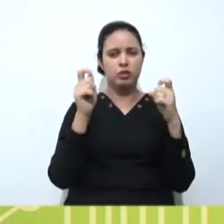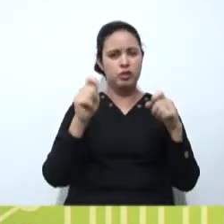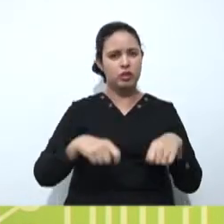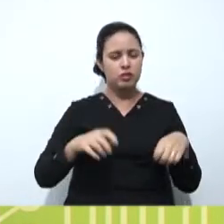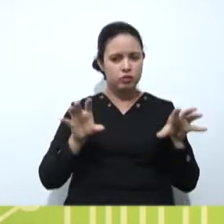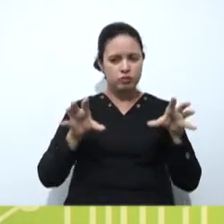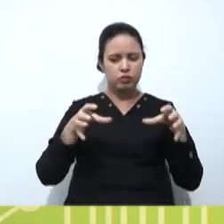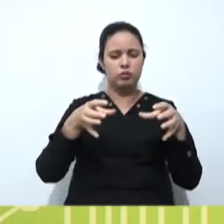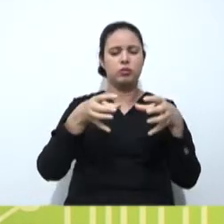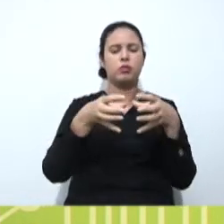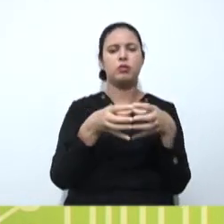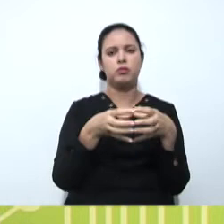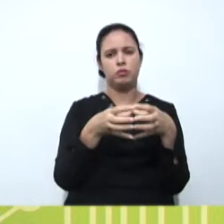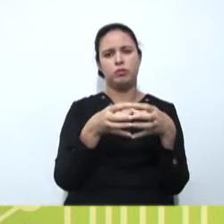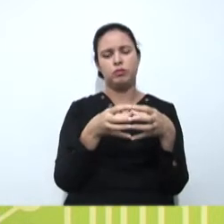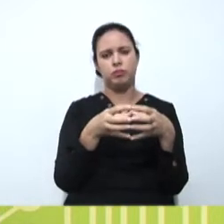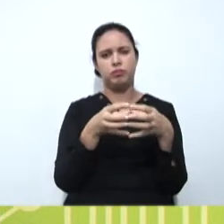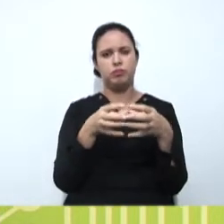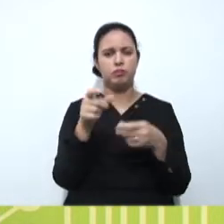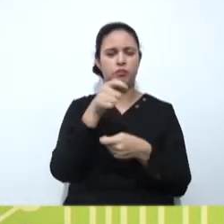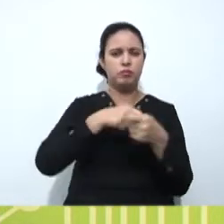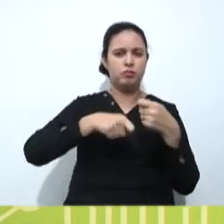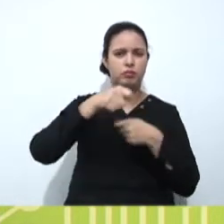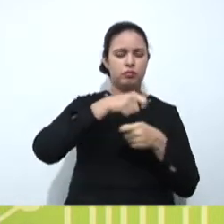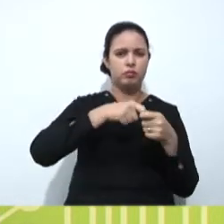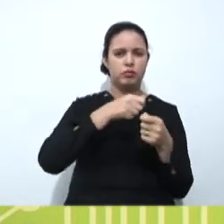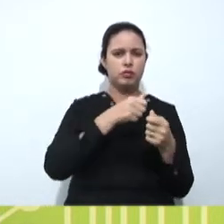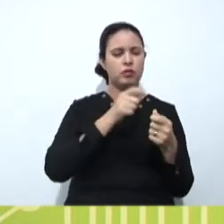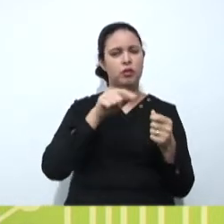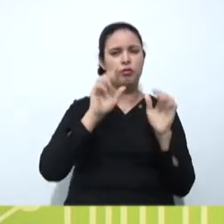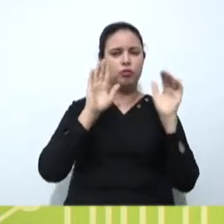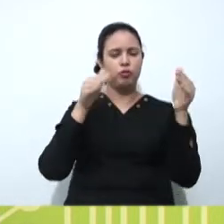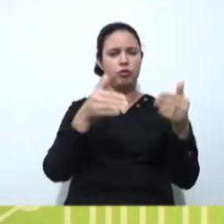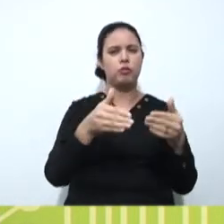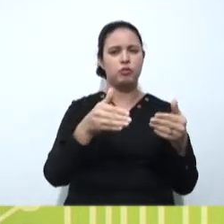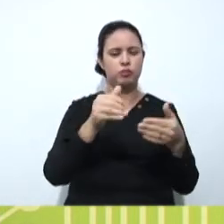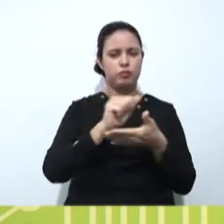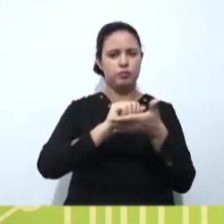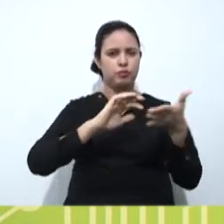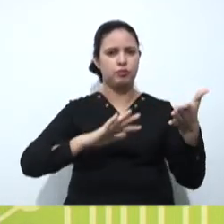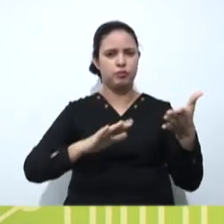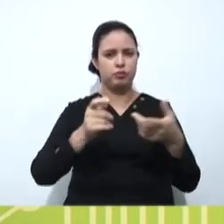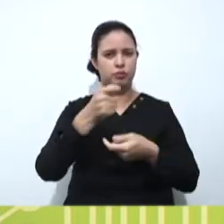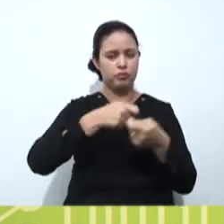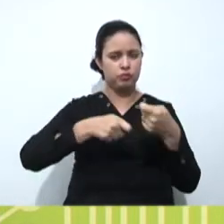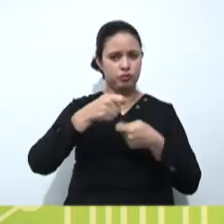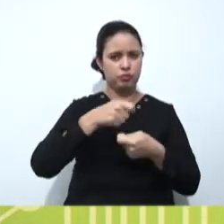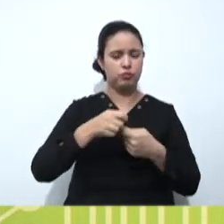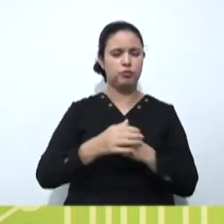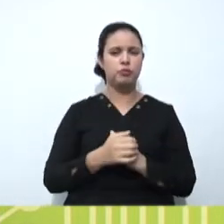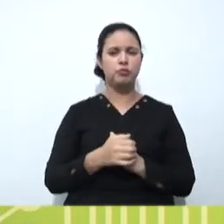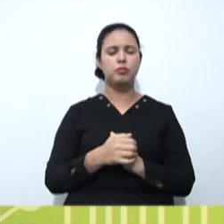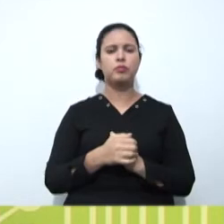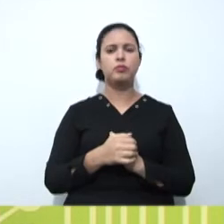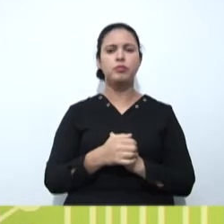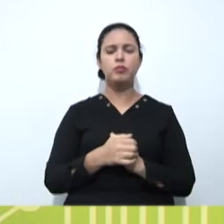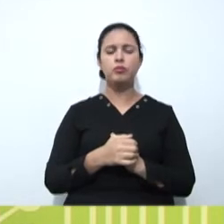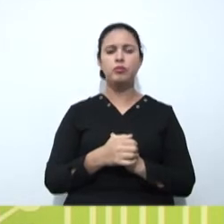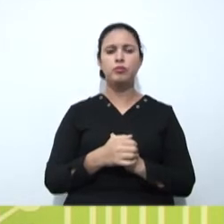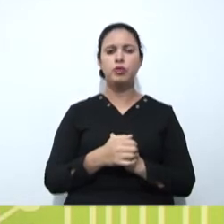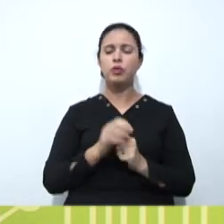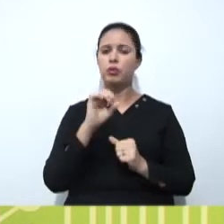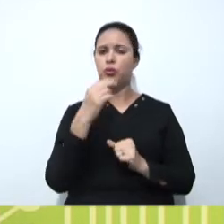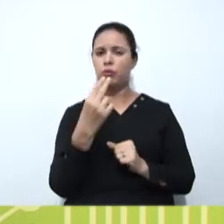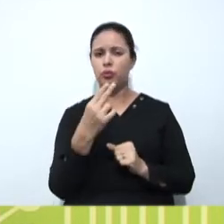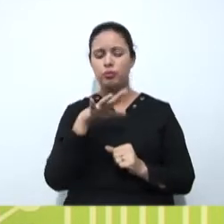organizações, conjunto de empreendimentos em volta dessa atividade econômica. Se na minha região é boa de produção